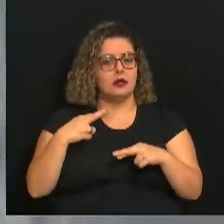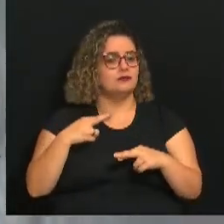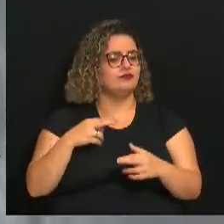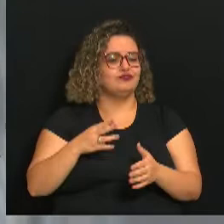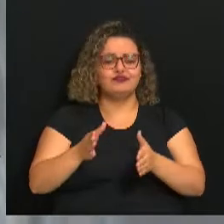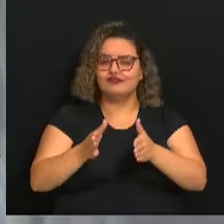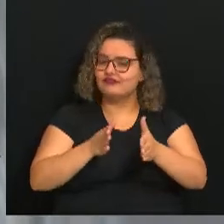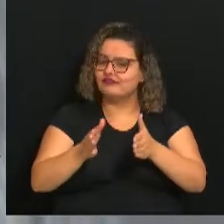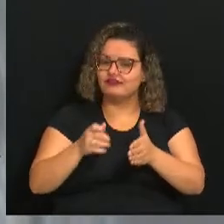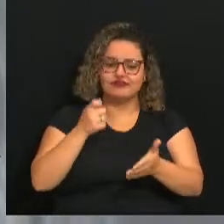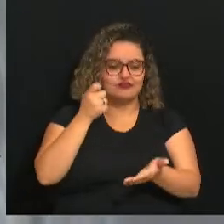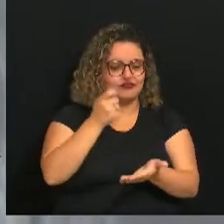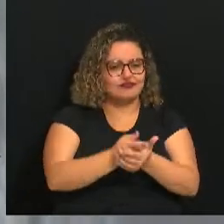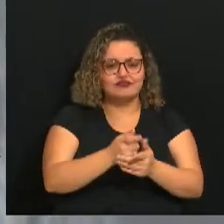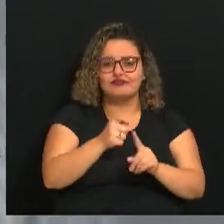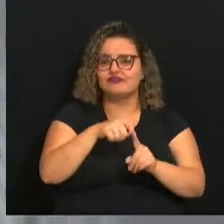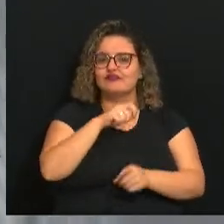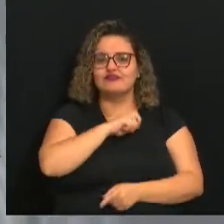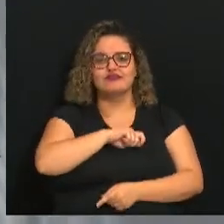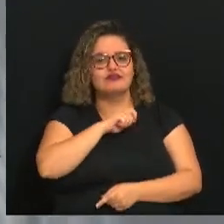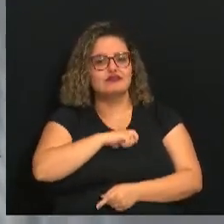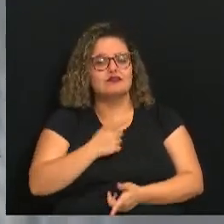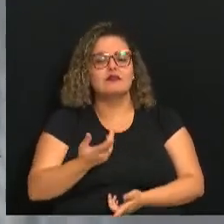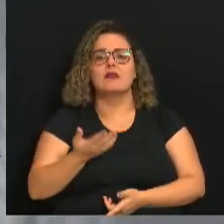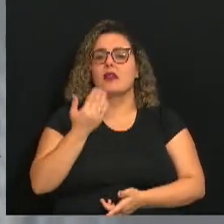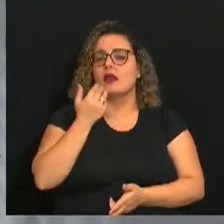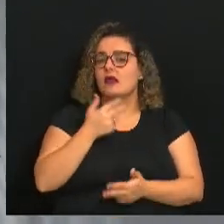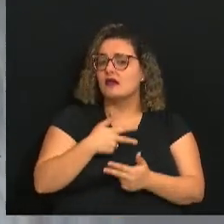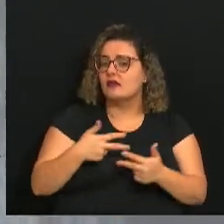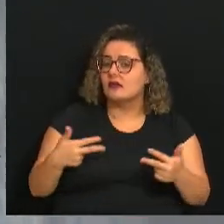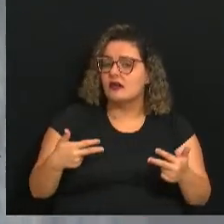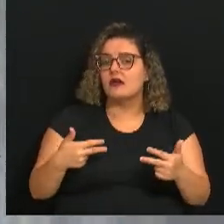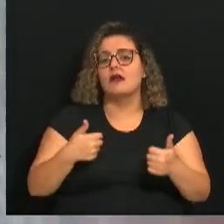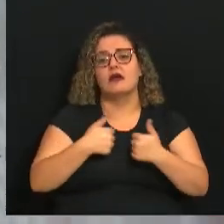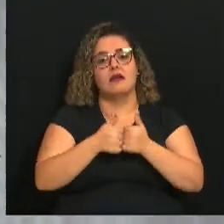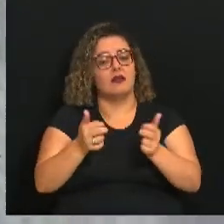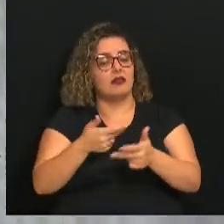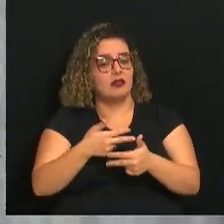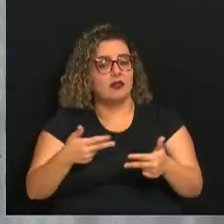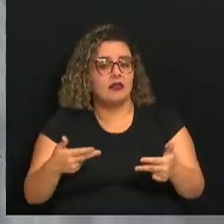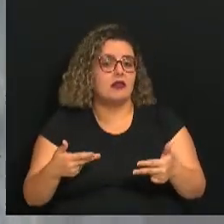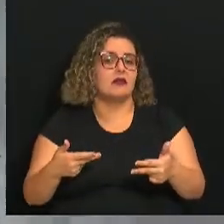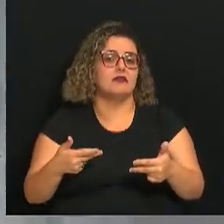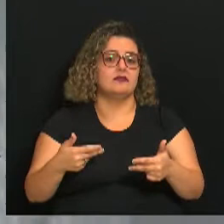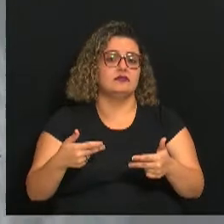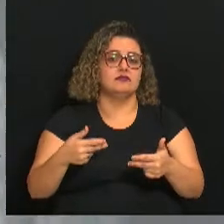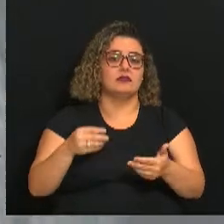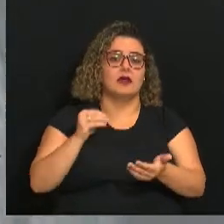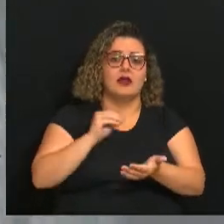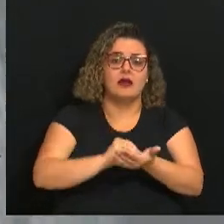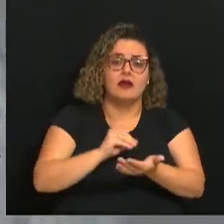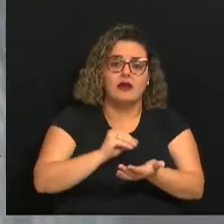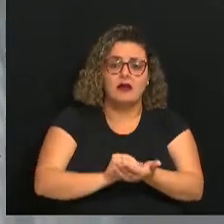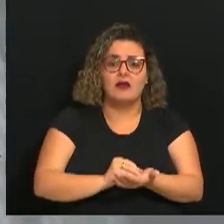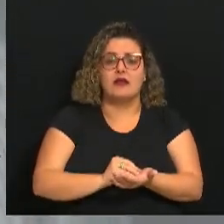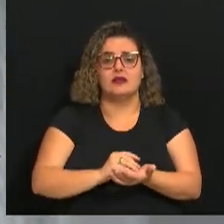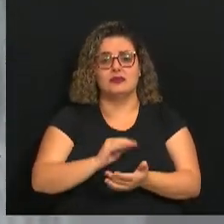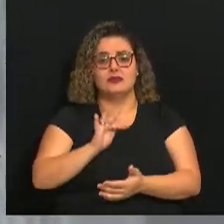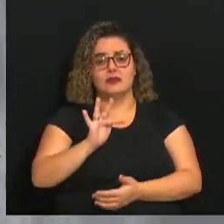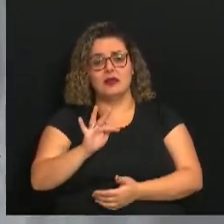de pagamento de vale-refeição ou de vale-transporte, de ausência de recolhimento de fundo de